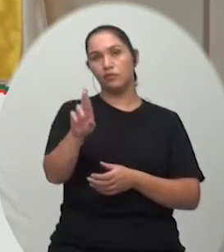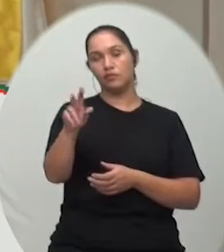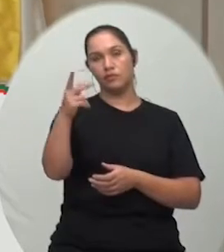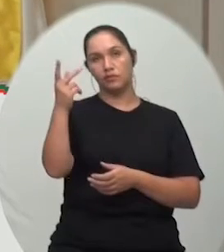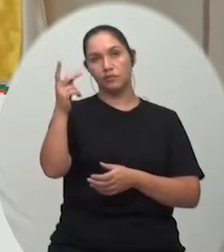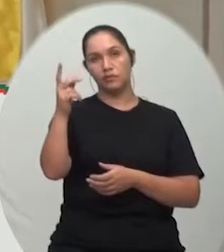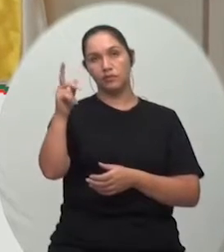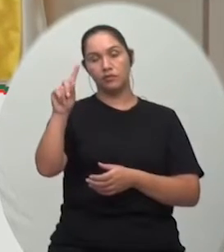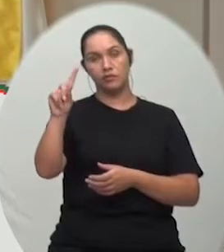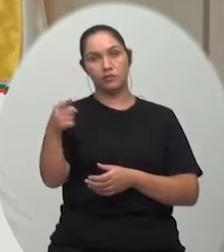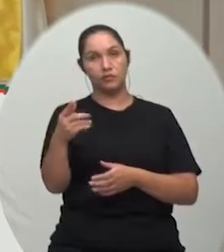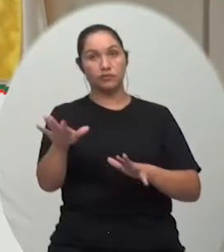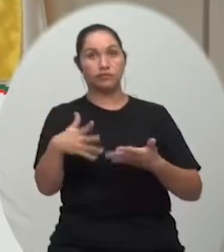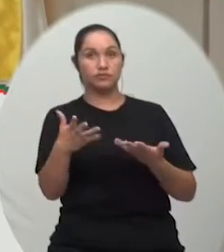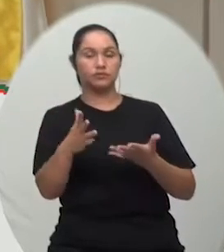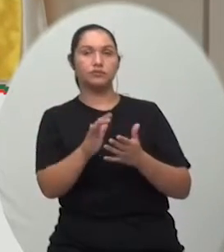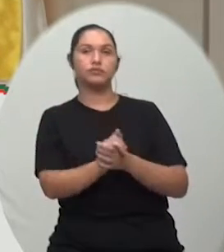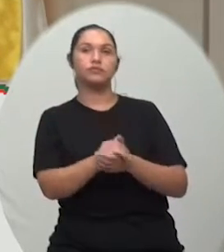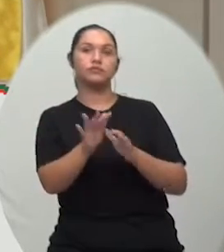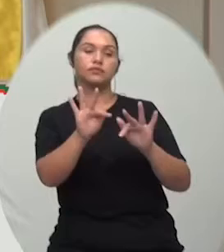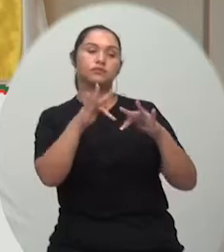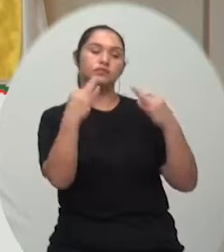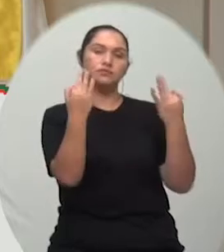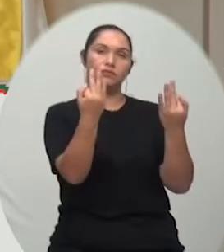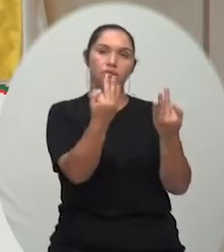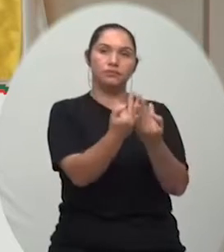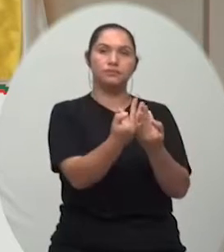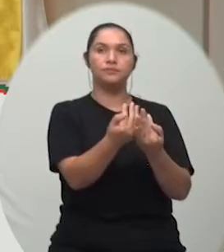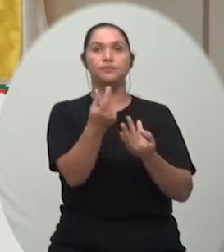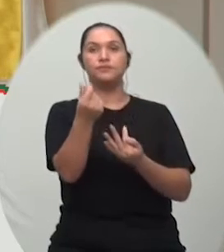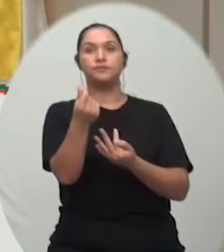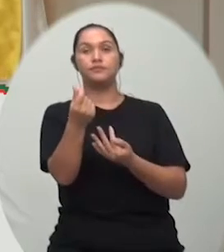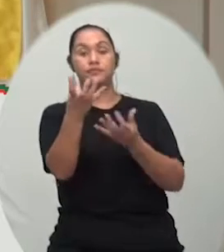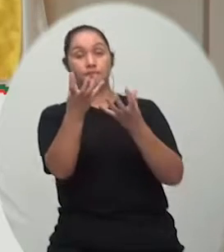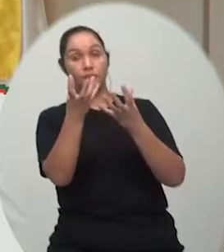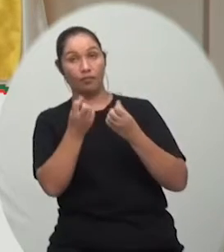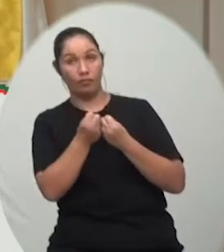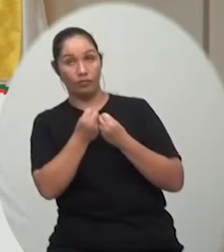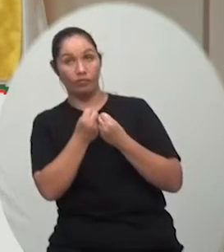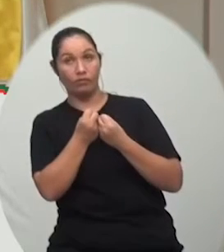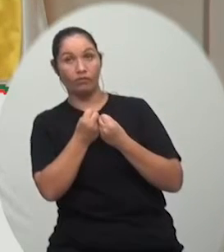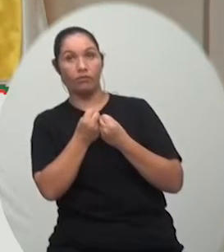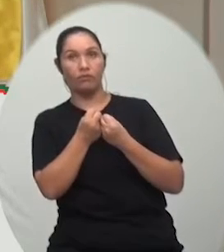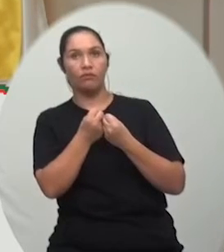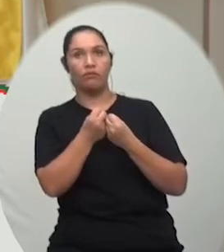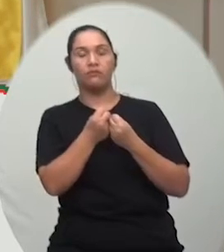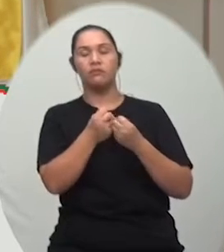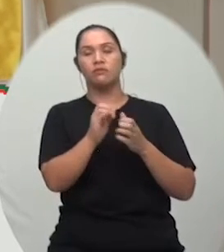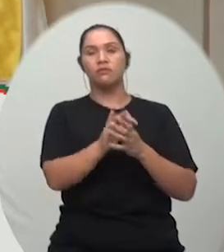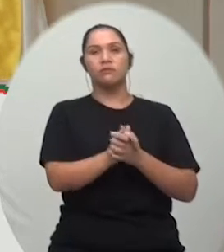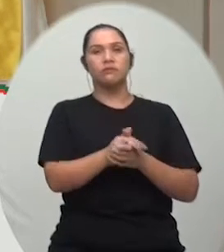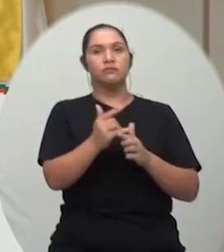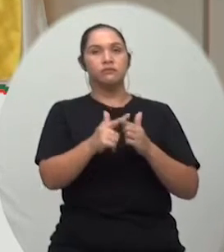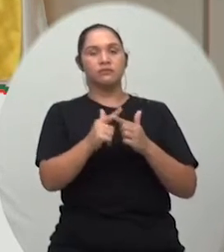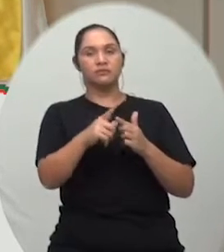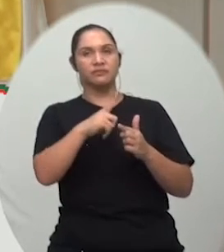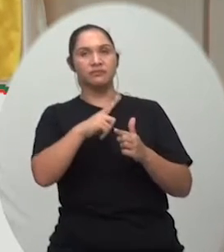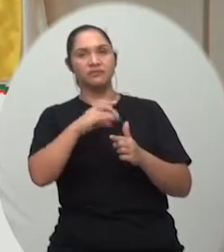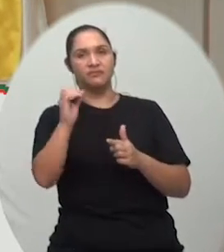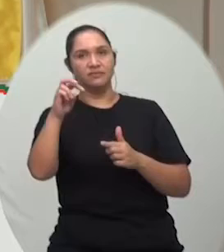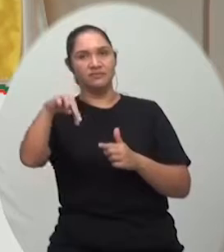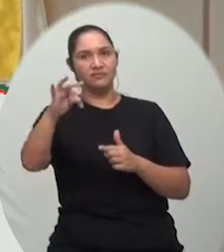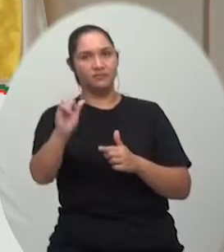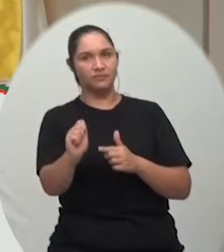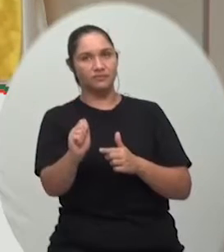uma complementação de renda, né? Elas recebem esse valor na mesma conta. Geralmente essas famílias são famílias que já